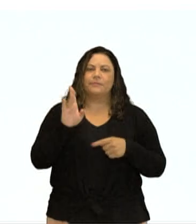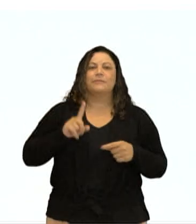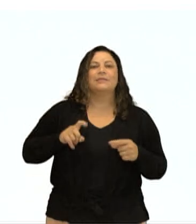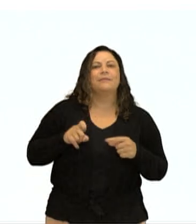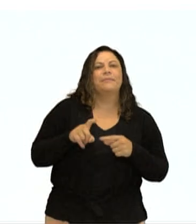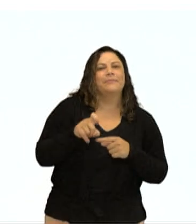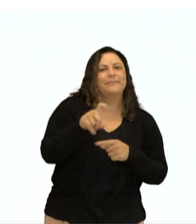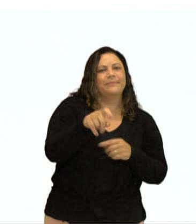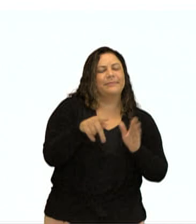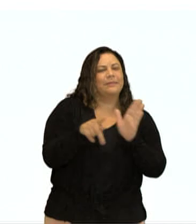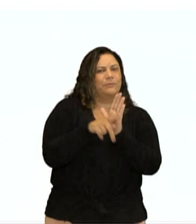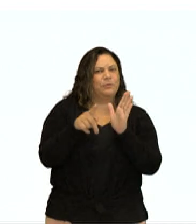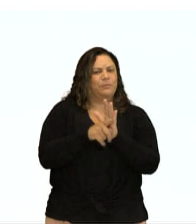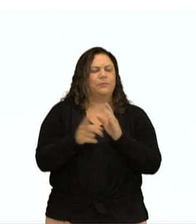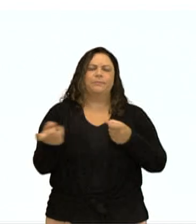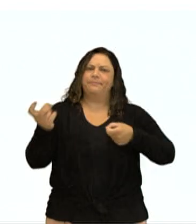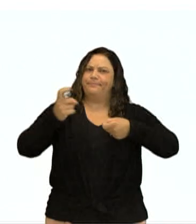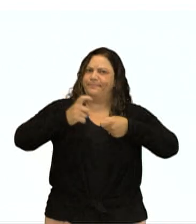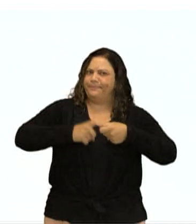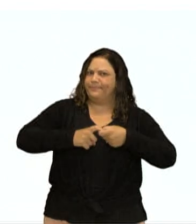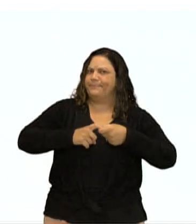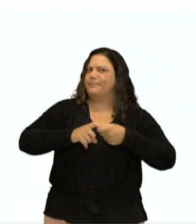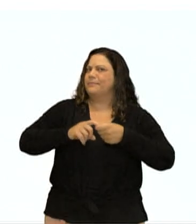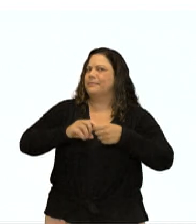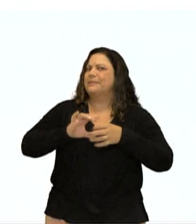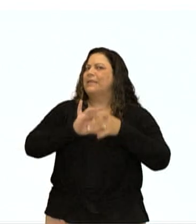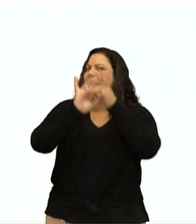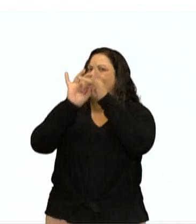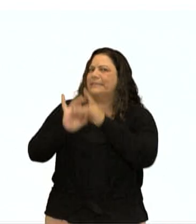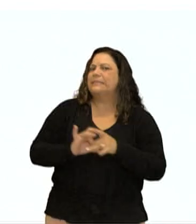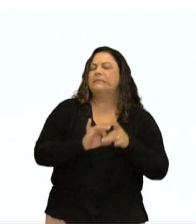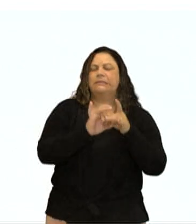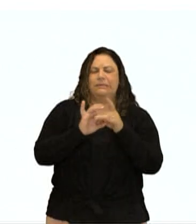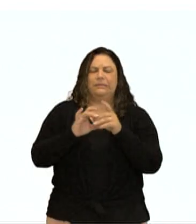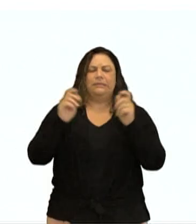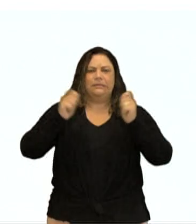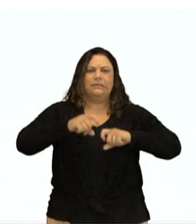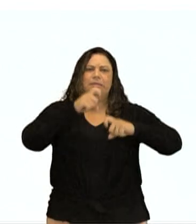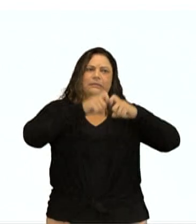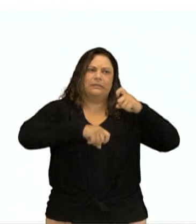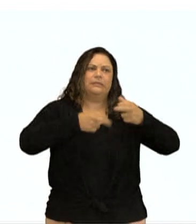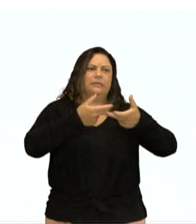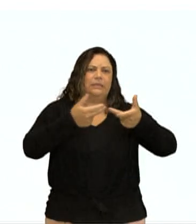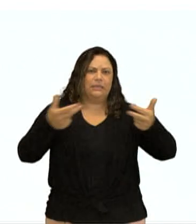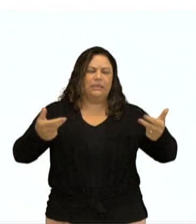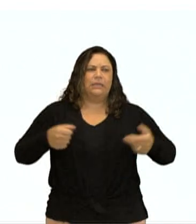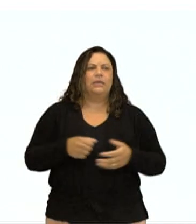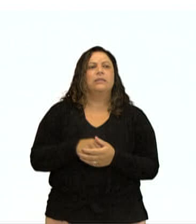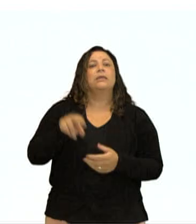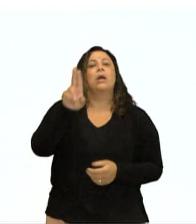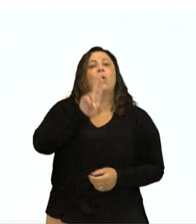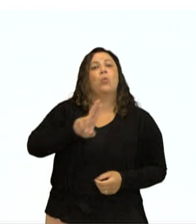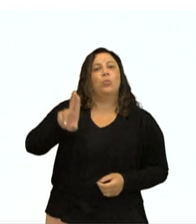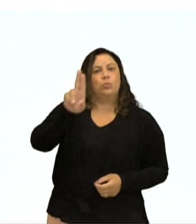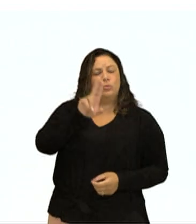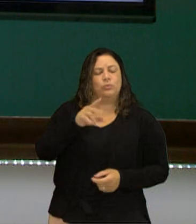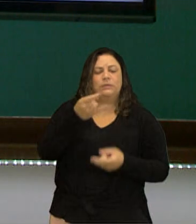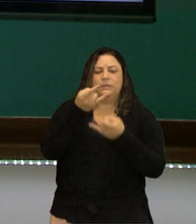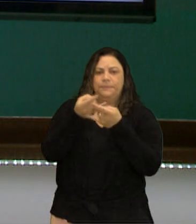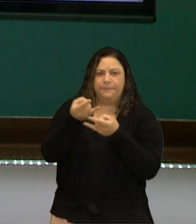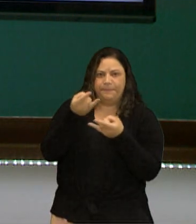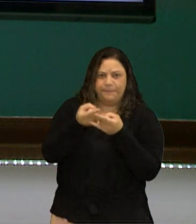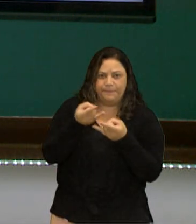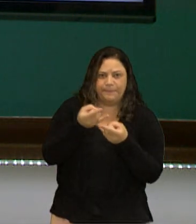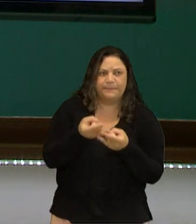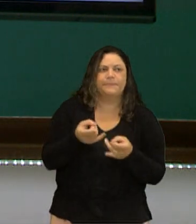doença, associada às relações sexuais. Então, a utilização de